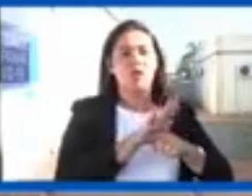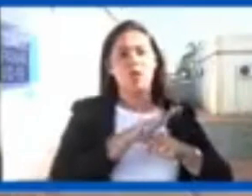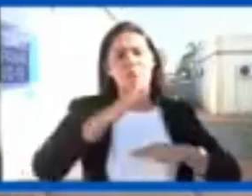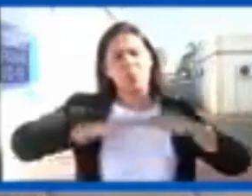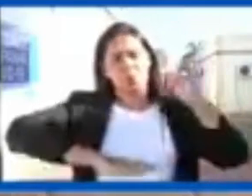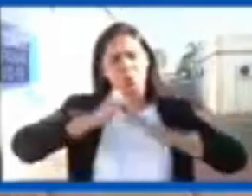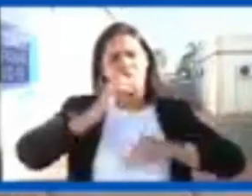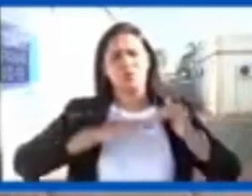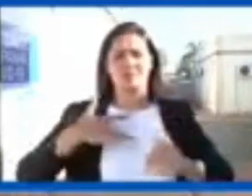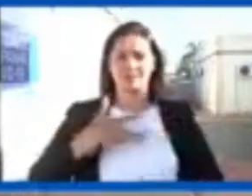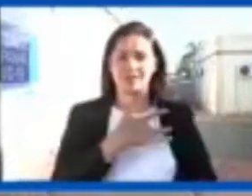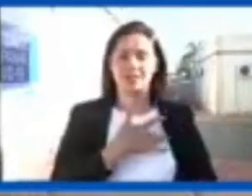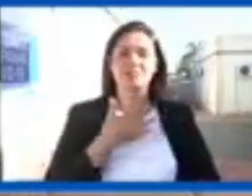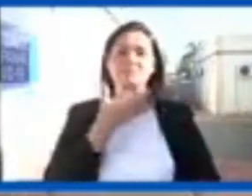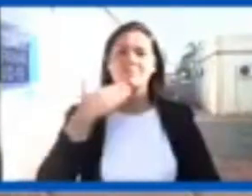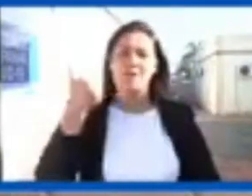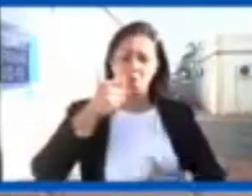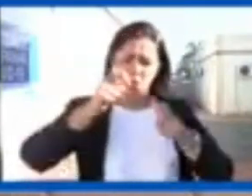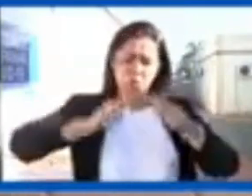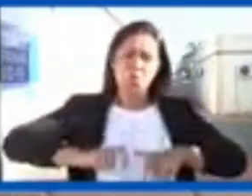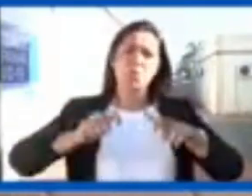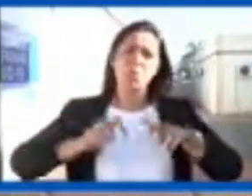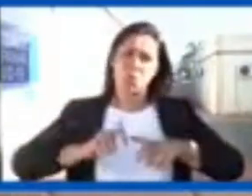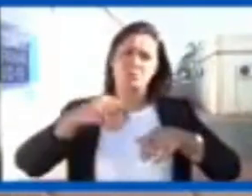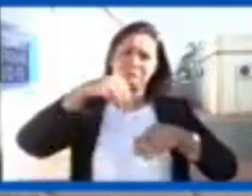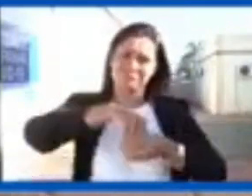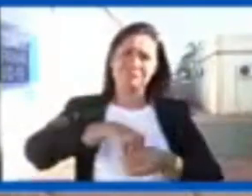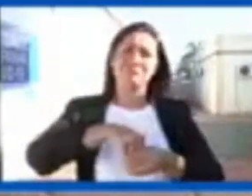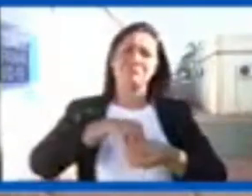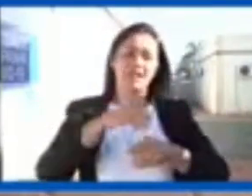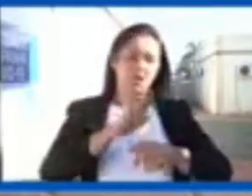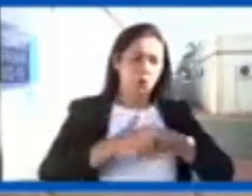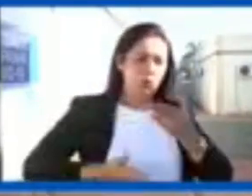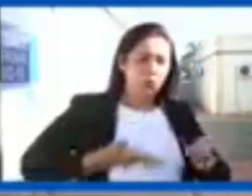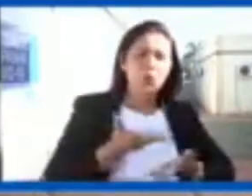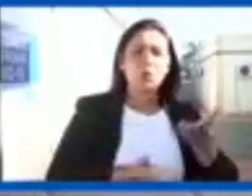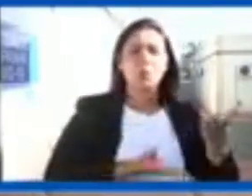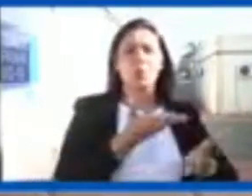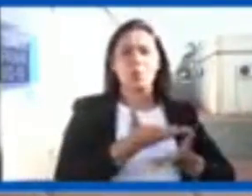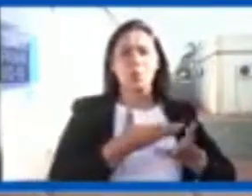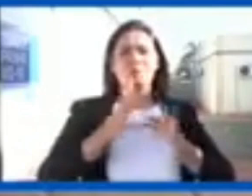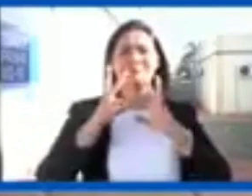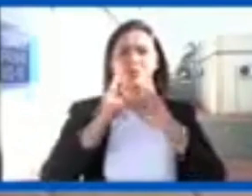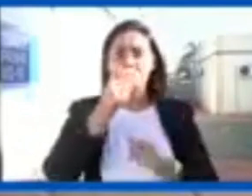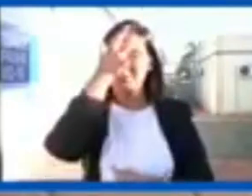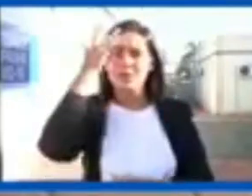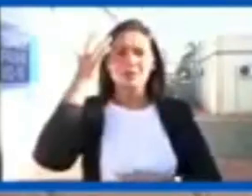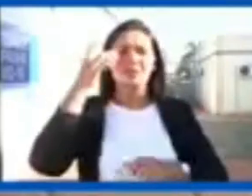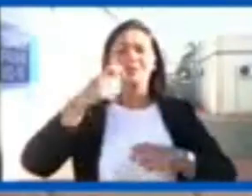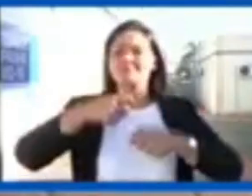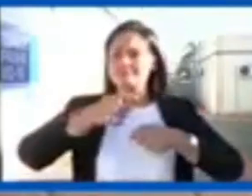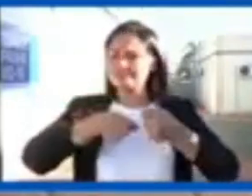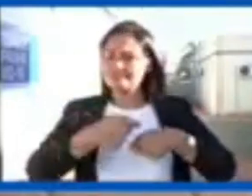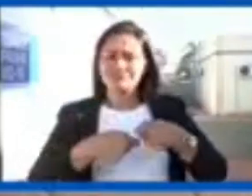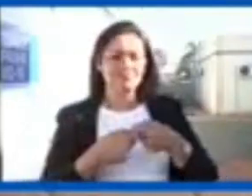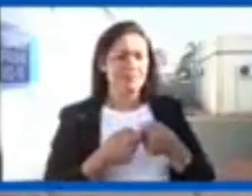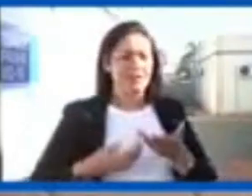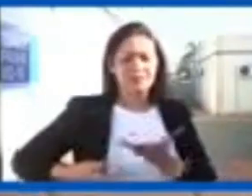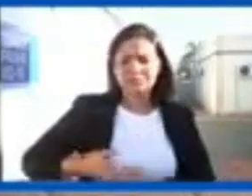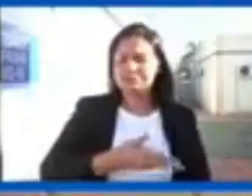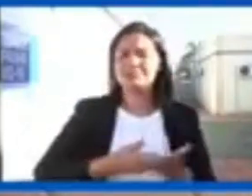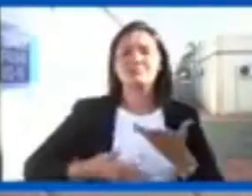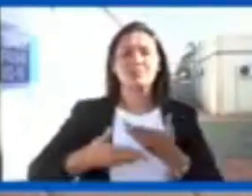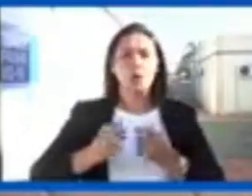Profissionais de Saúde também uma um ambiente favorável para o desenvolvimento de todas as atividades que